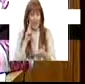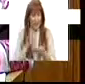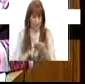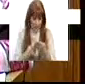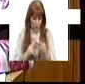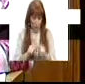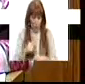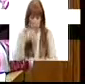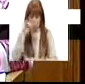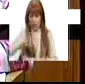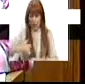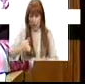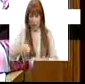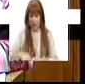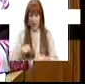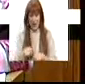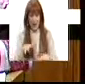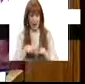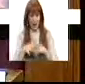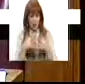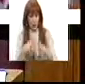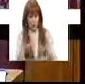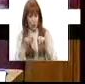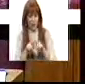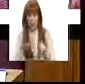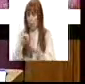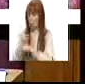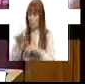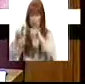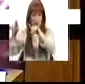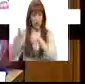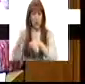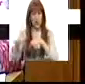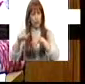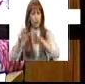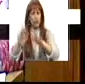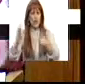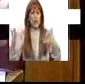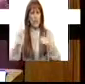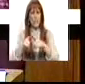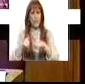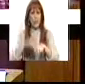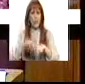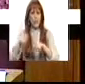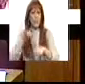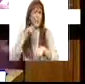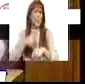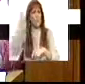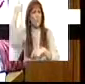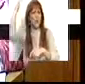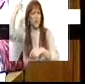leitura que os Verdes fizeram dessa reestruturação e de outros passos que já tinham sido dados durante outros